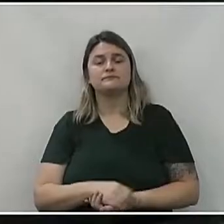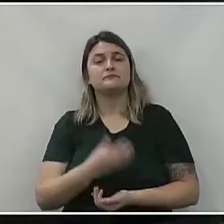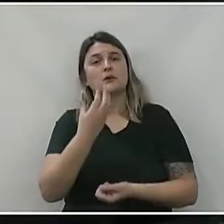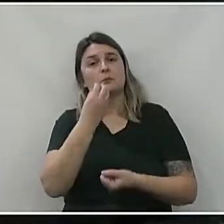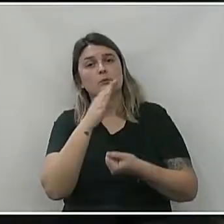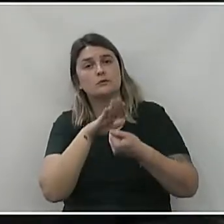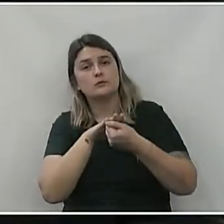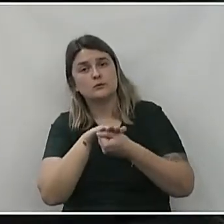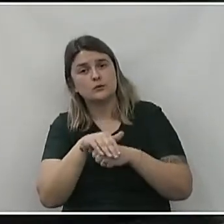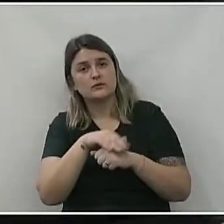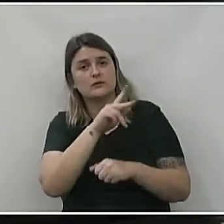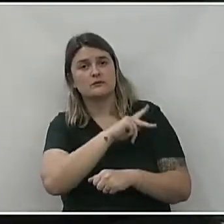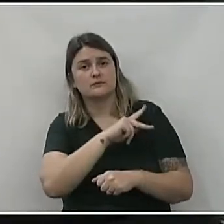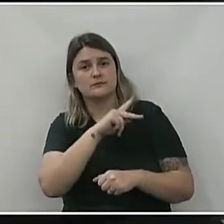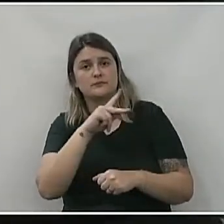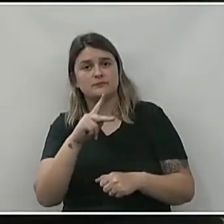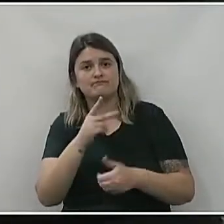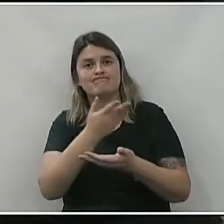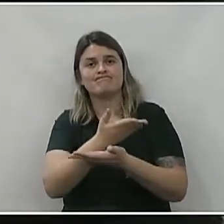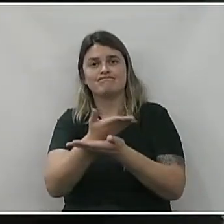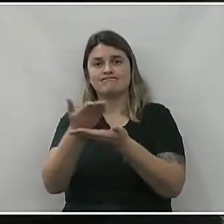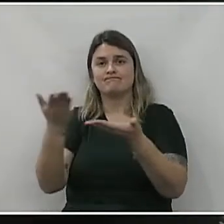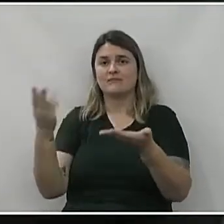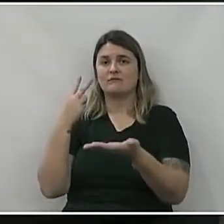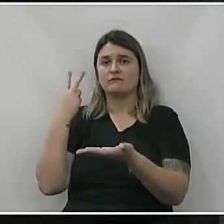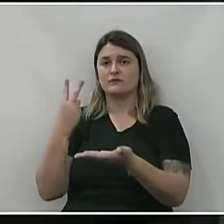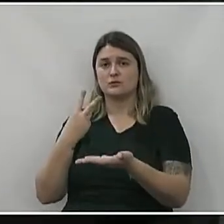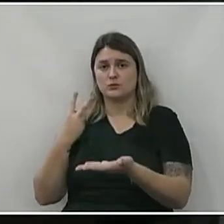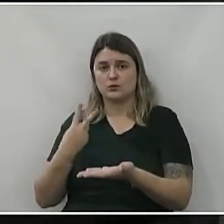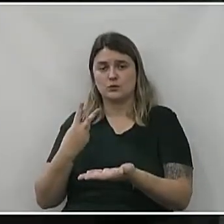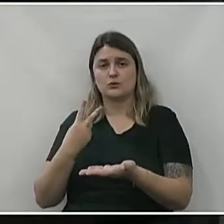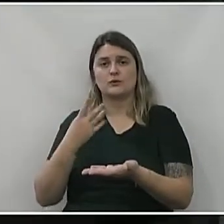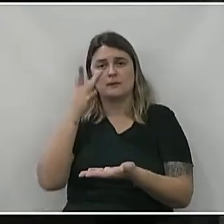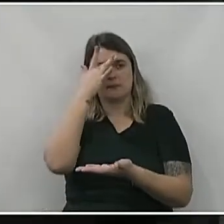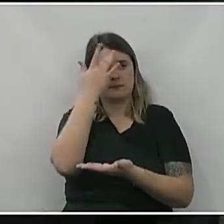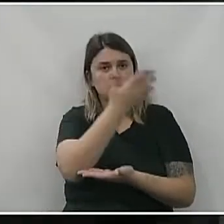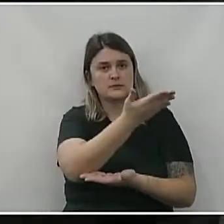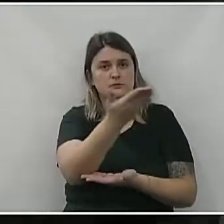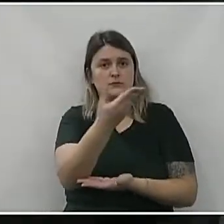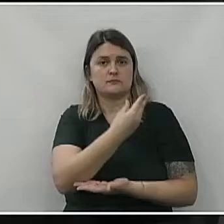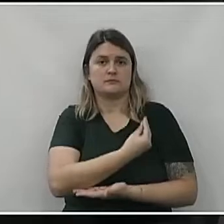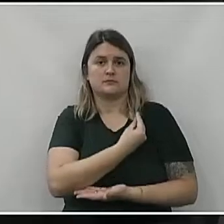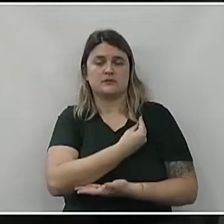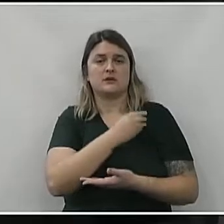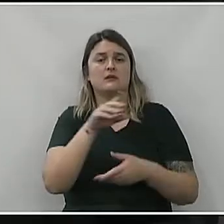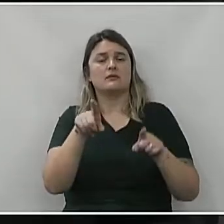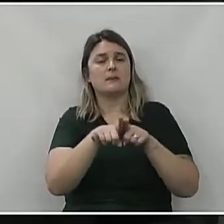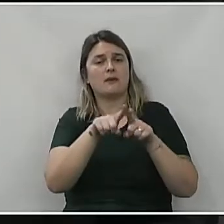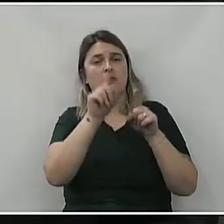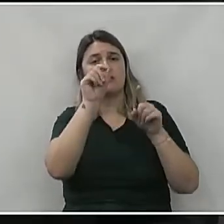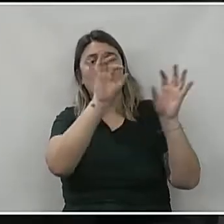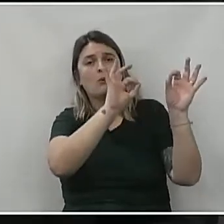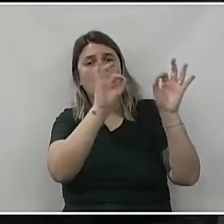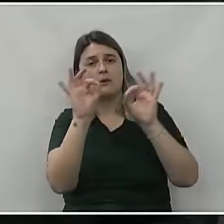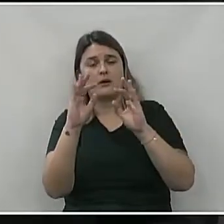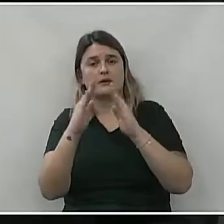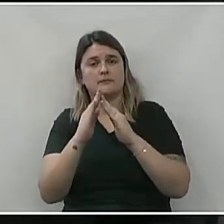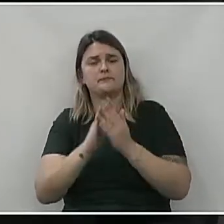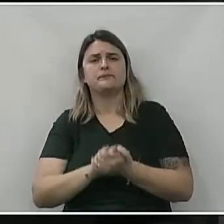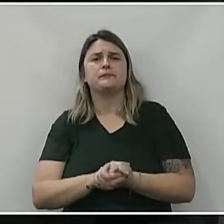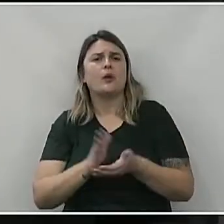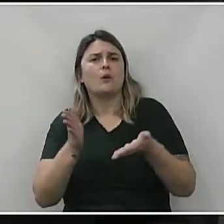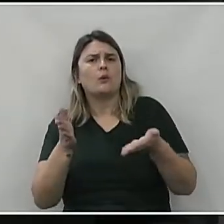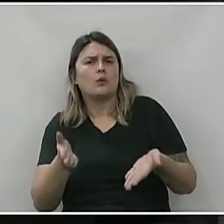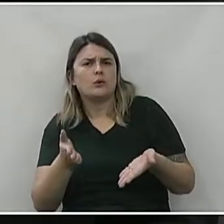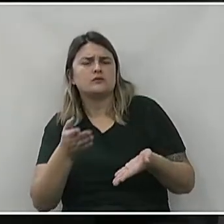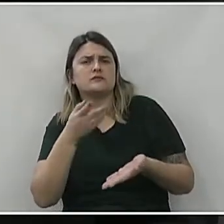Boa noite, senhor presidente, caros colegas, povo aqui presente e os de casa. Hoje eu